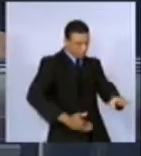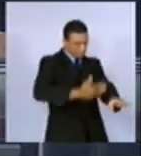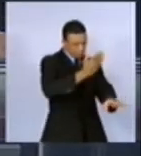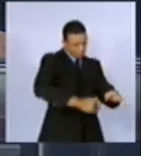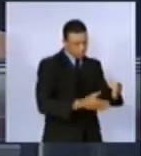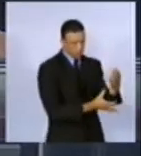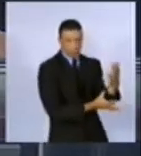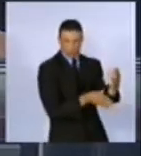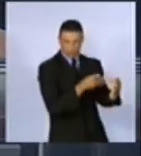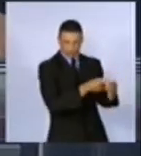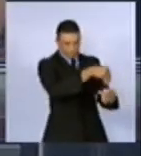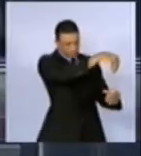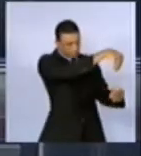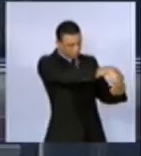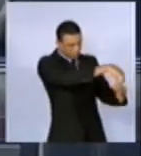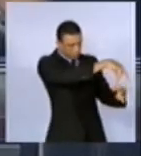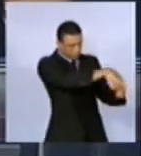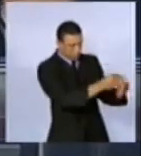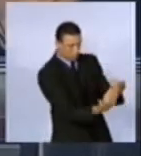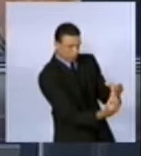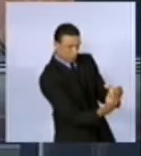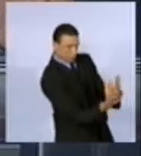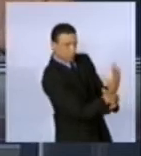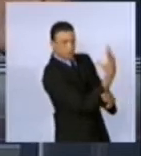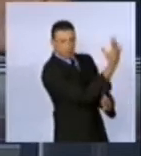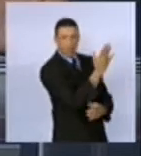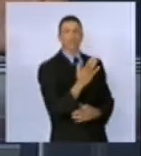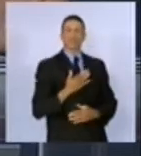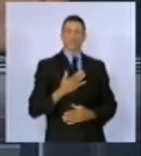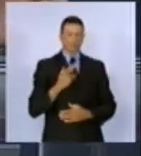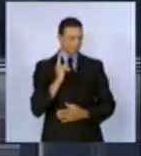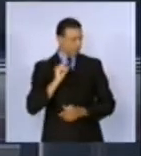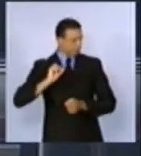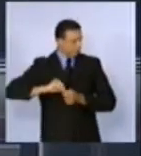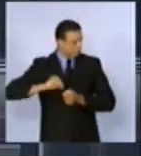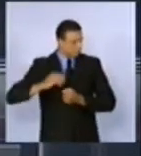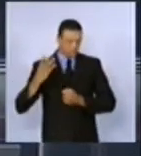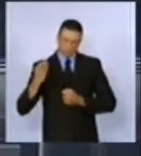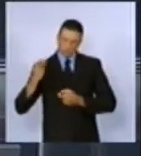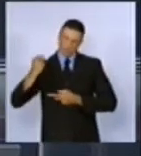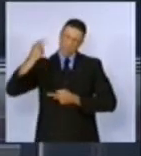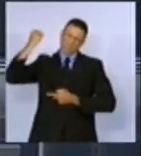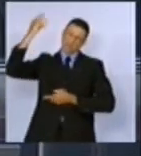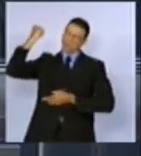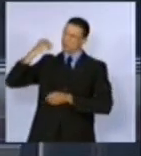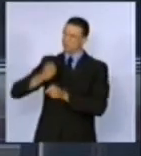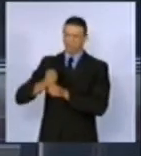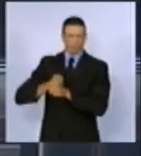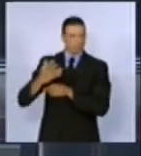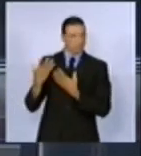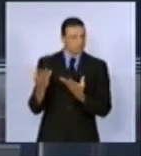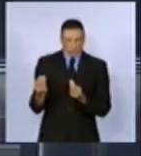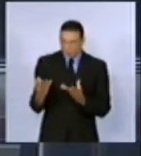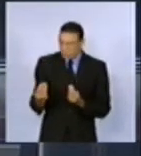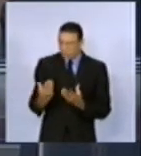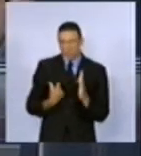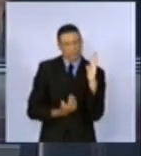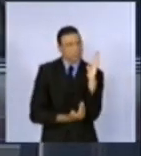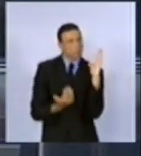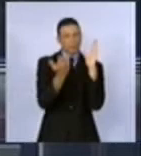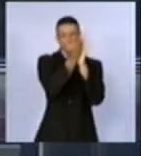plantar e eu fiz isso muitas vezes da minha vida cortava cana crua muita cana não é pouca